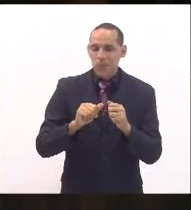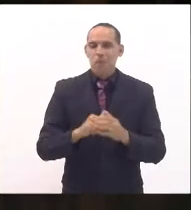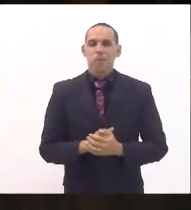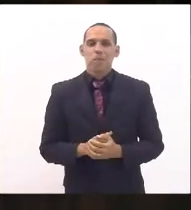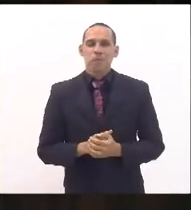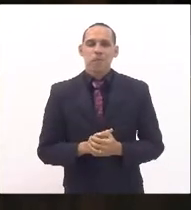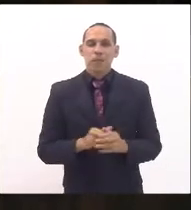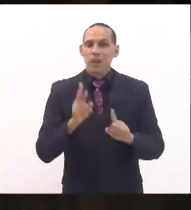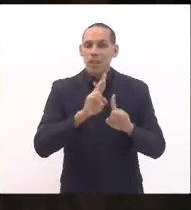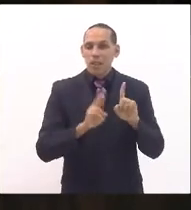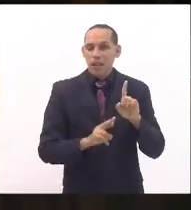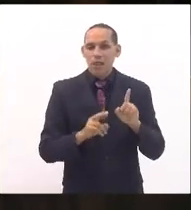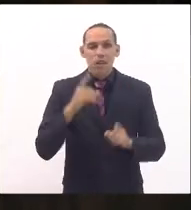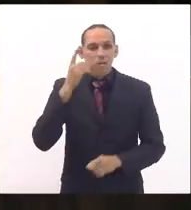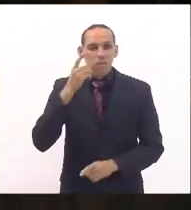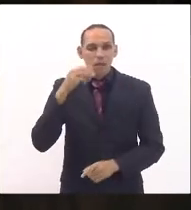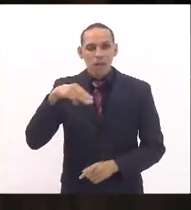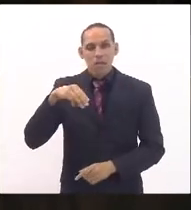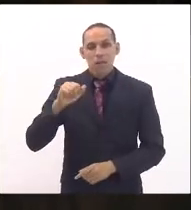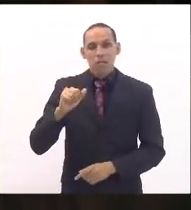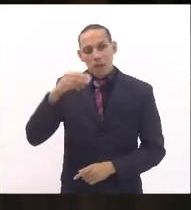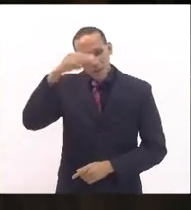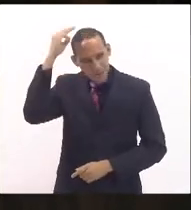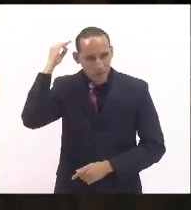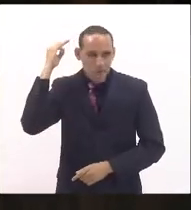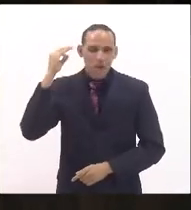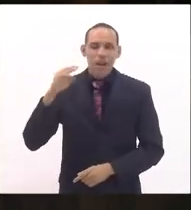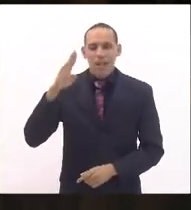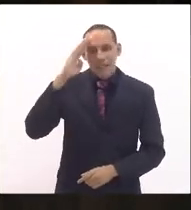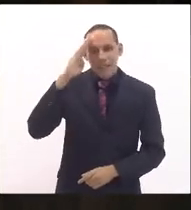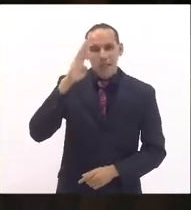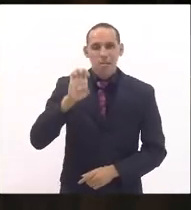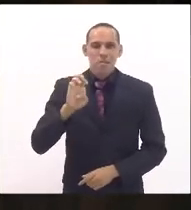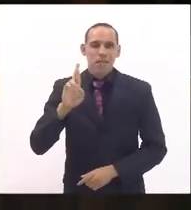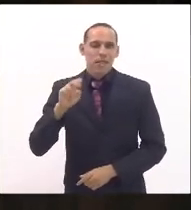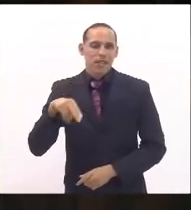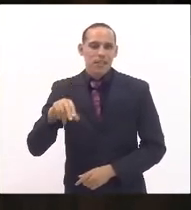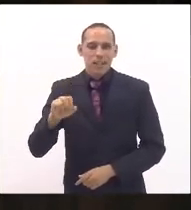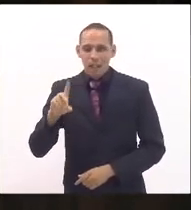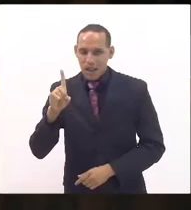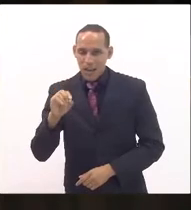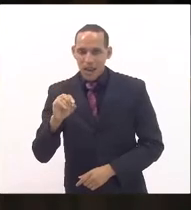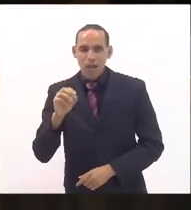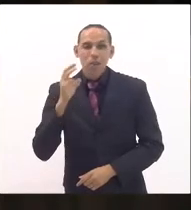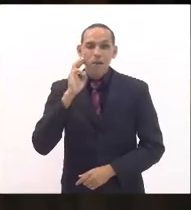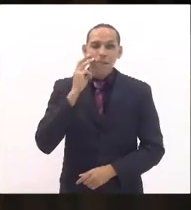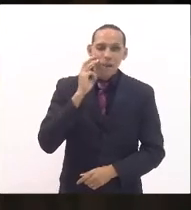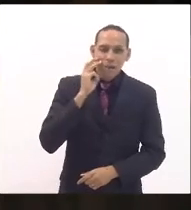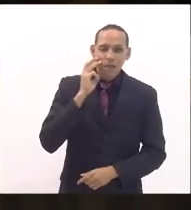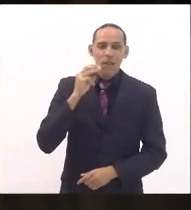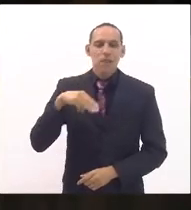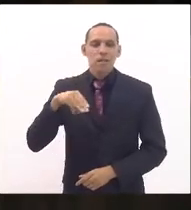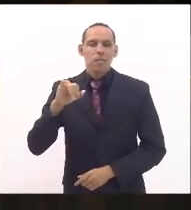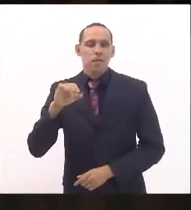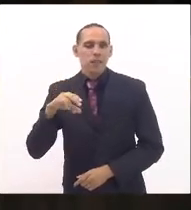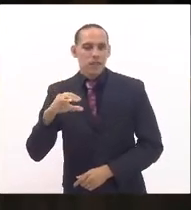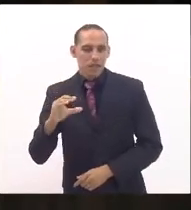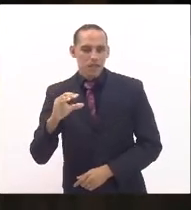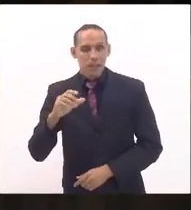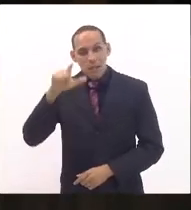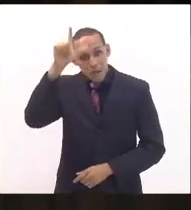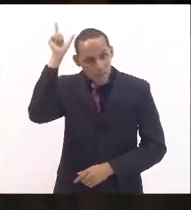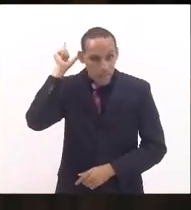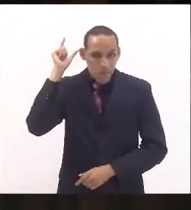favorável. Relatores, deputado Márcio Pacheco, subtenente Bernardo, Carlos Mink, Valdec Carneiro, Luiz Paulo e